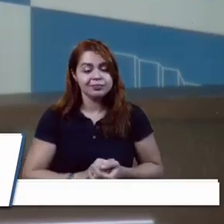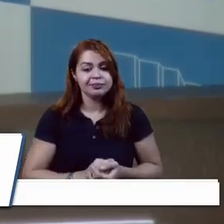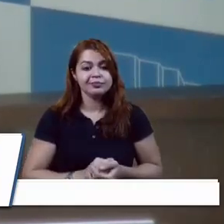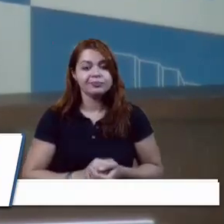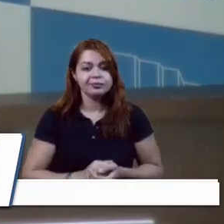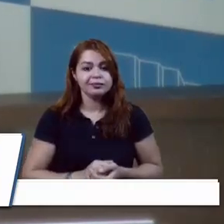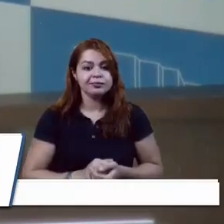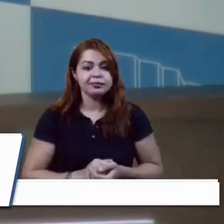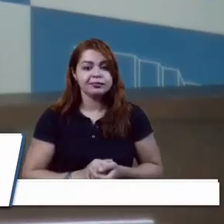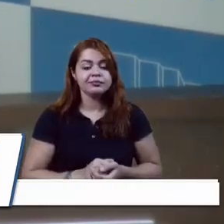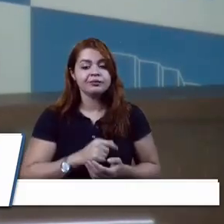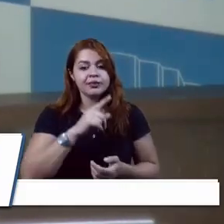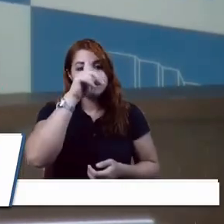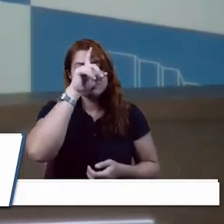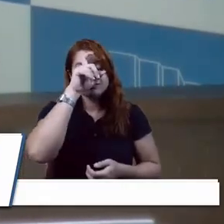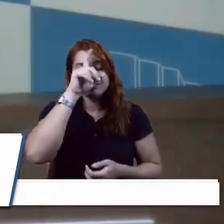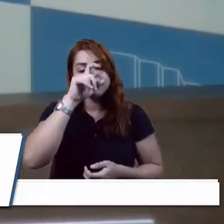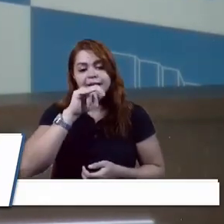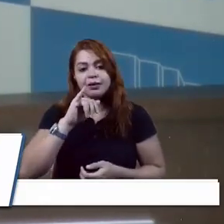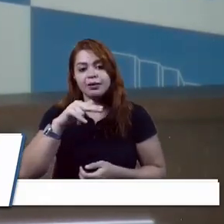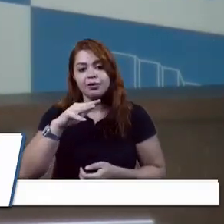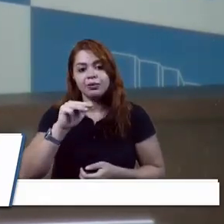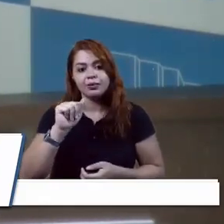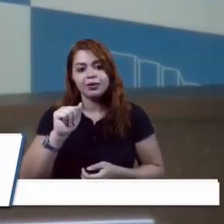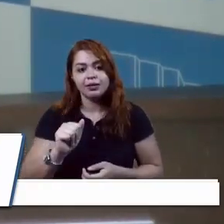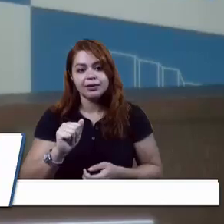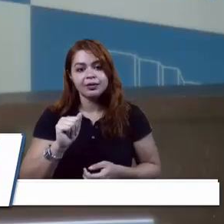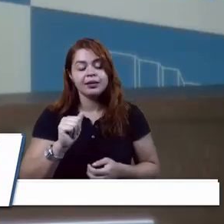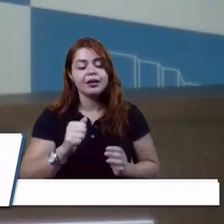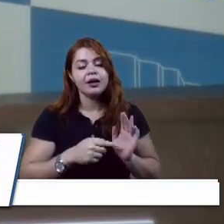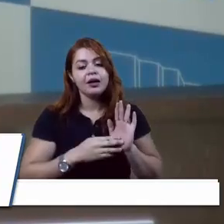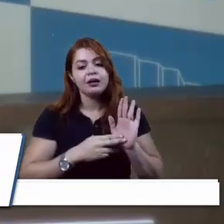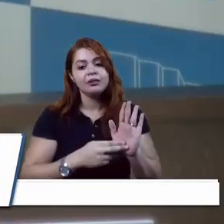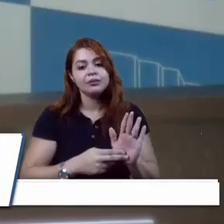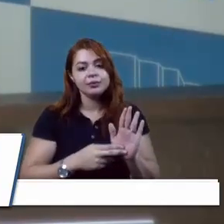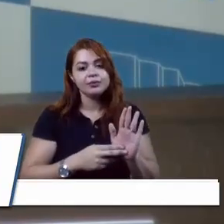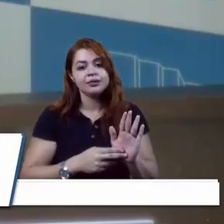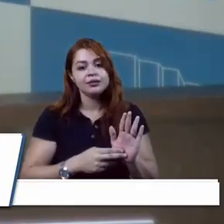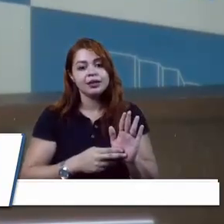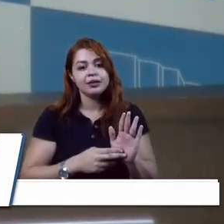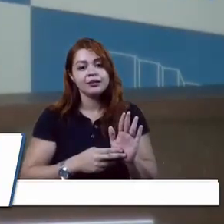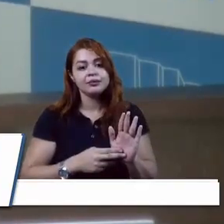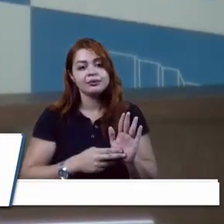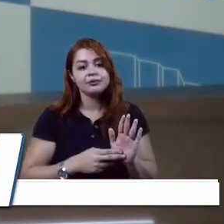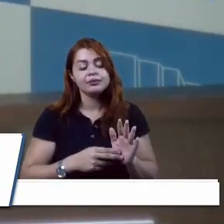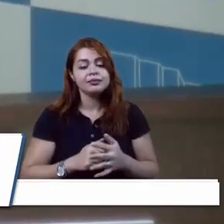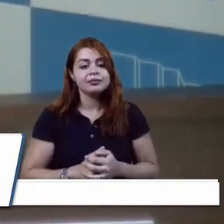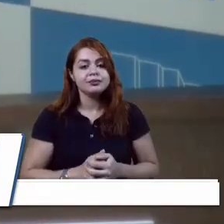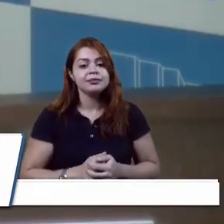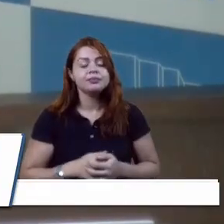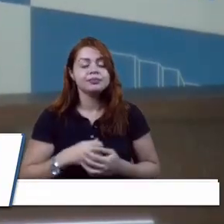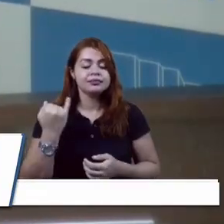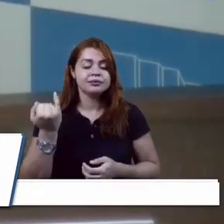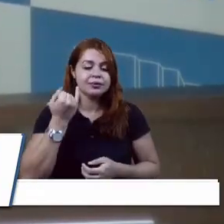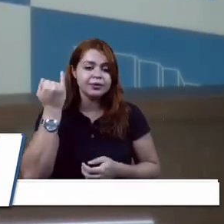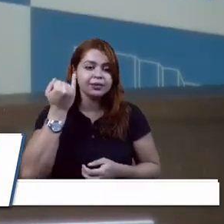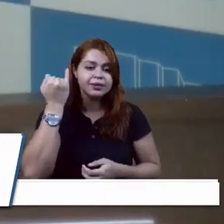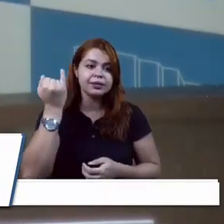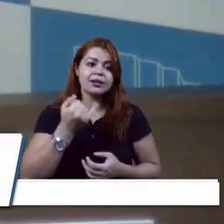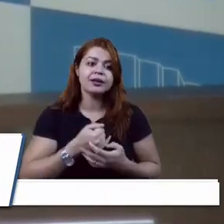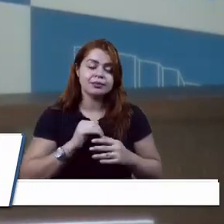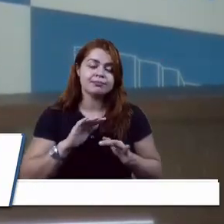você está fazendo, a gente precisa falar sobre esse assunto, é muito importante, a gente tem que mostrar sim. Mas em relação a esse assunto que eu estou falando, é muito